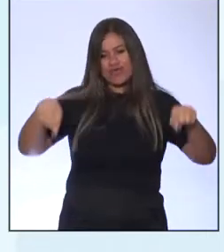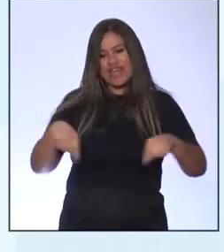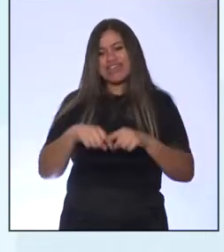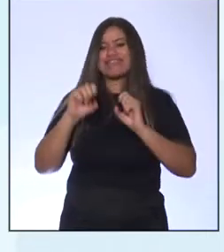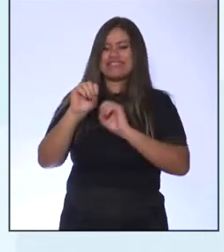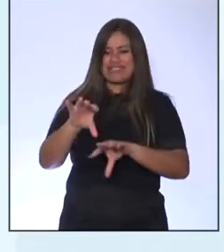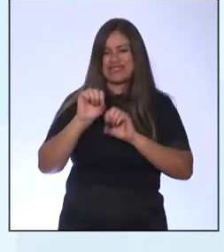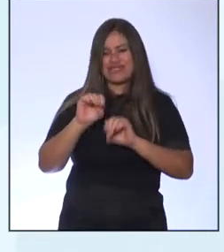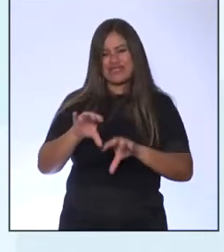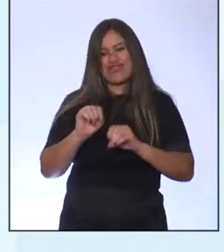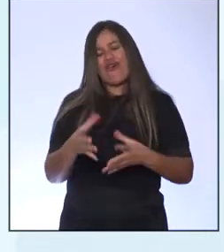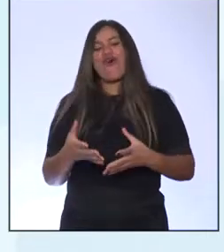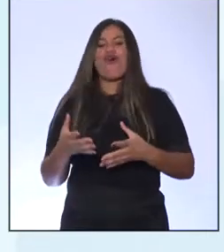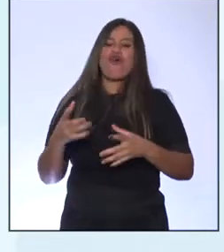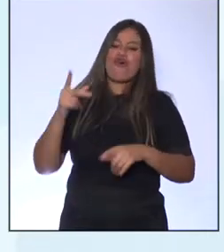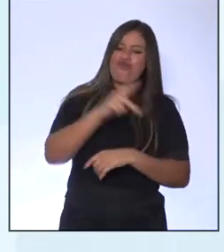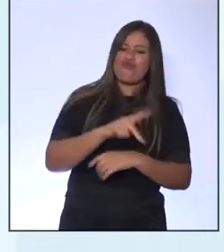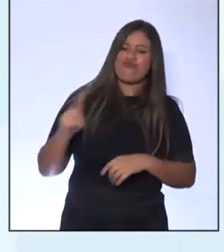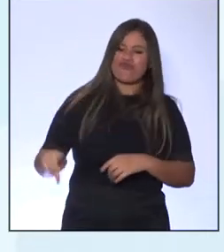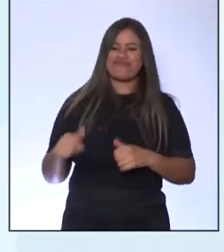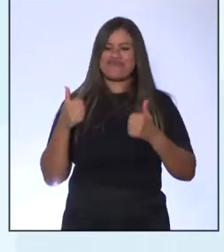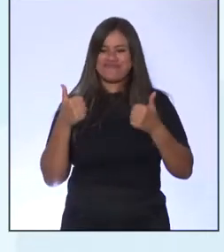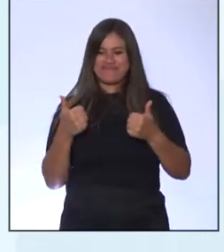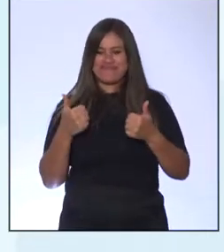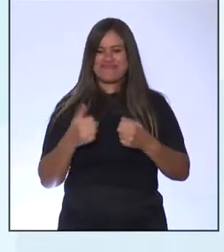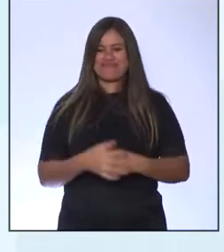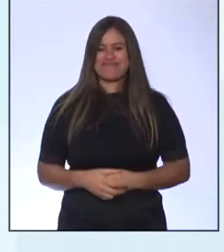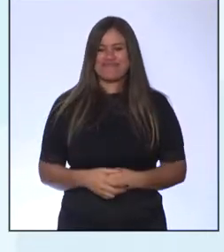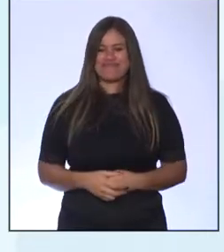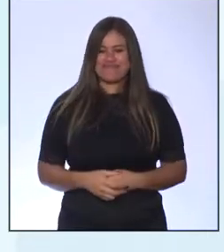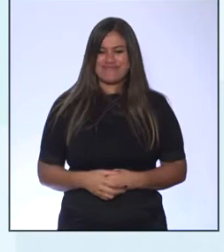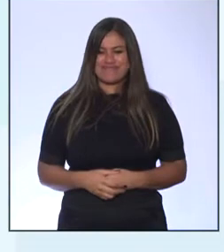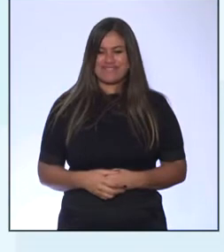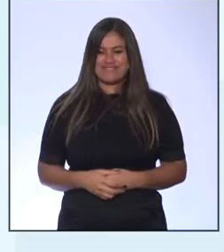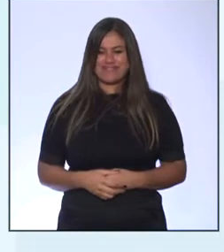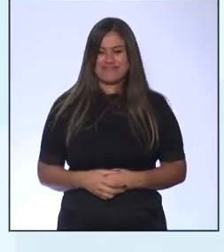falei para os meus colegas professores.